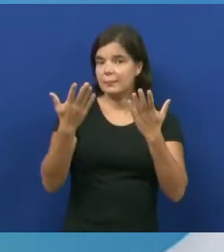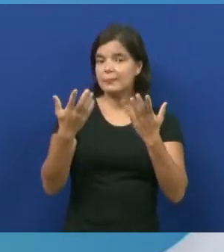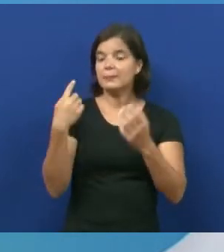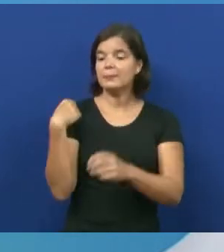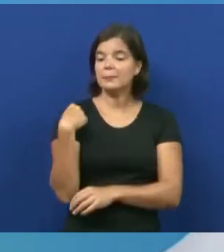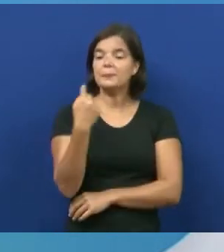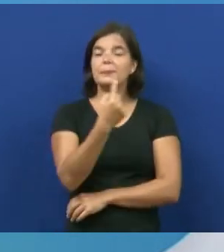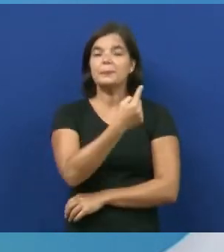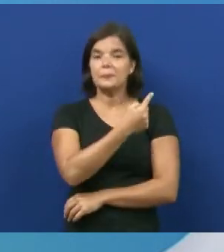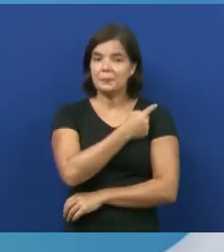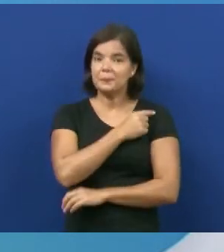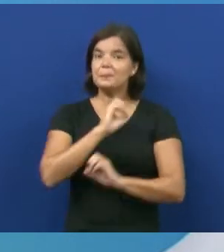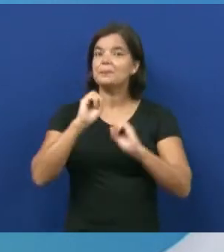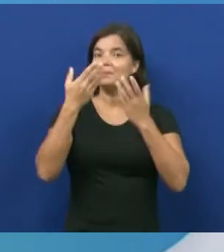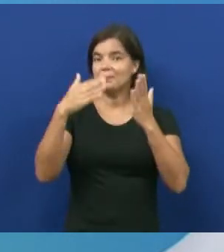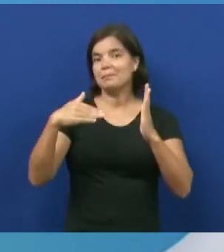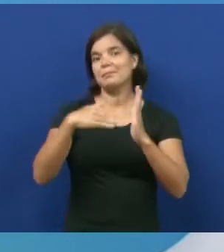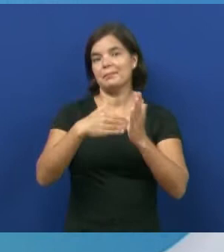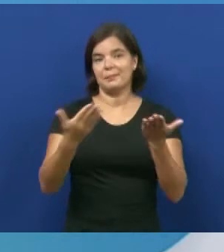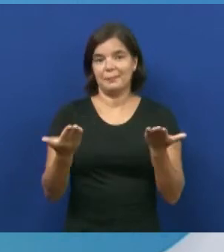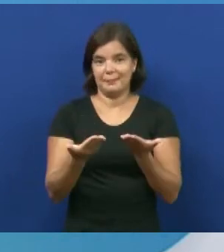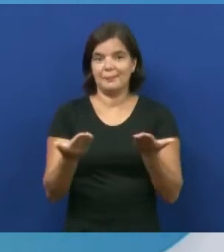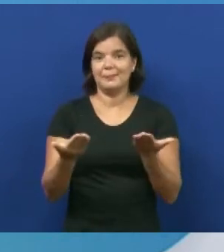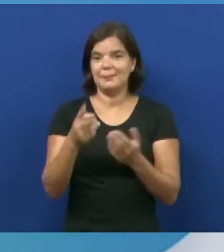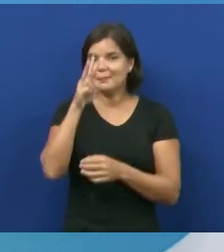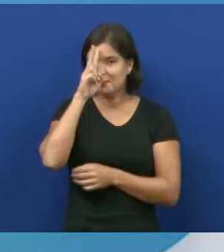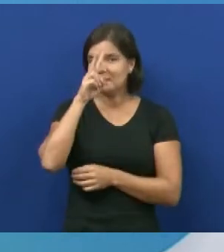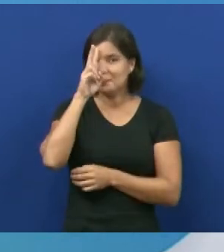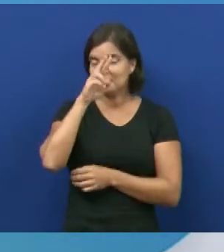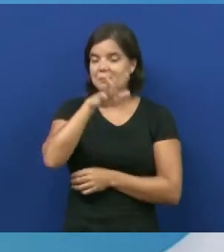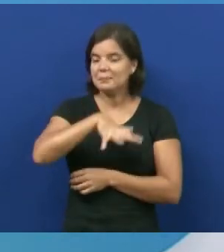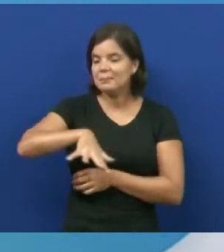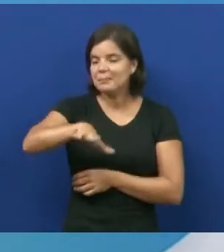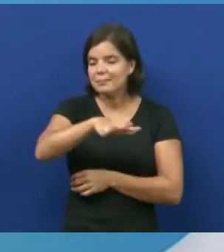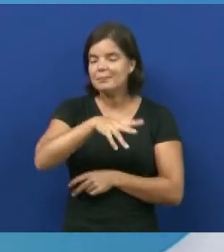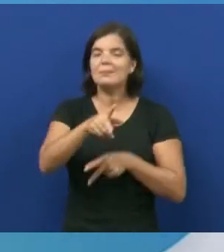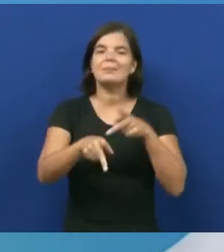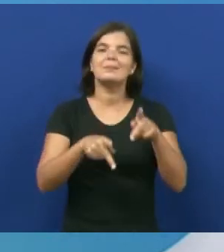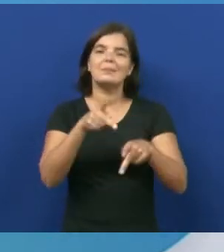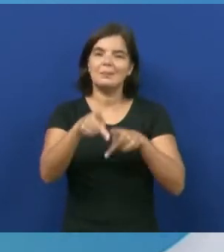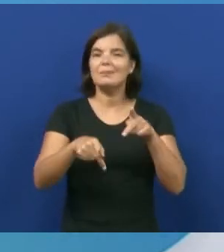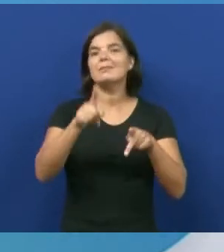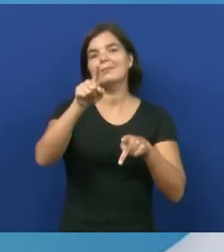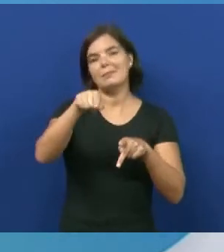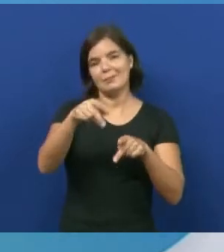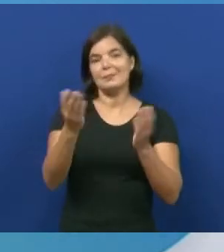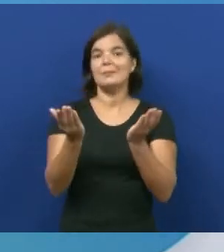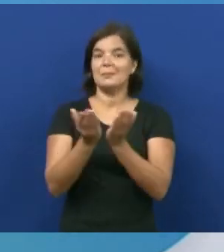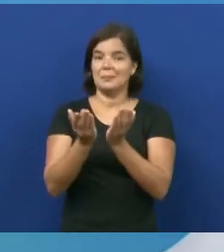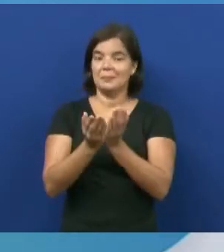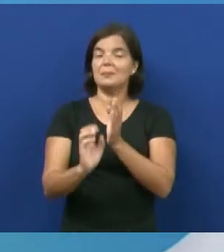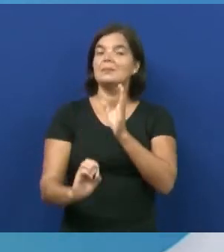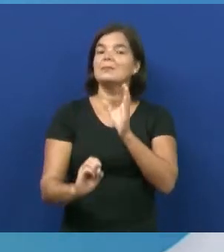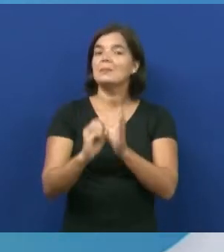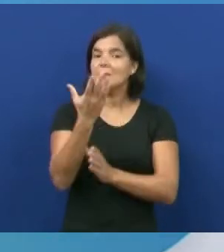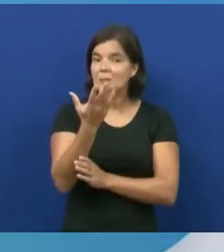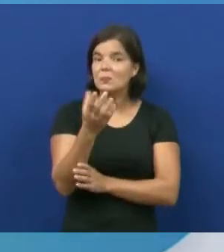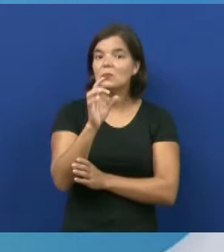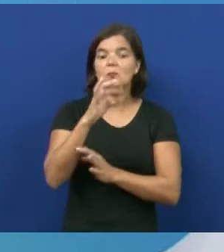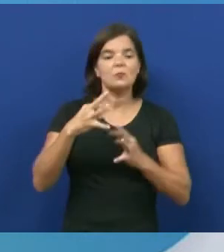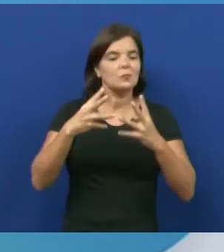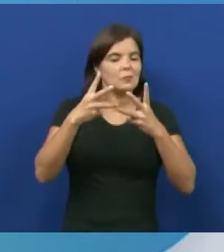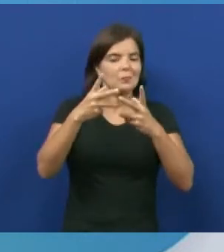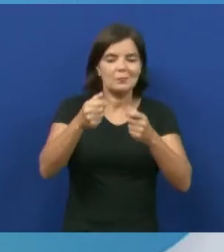que nós comemoramos até os dias de hoje. Lembrem-se que a maioria da nossa população é cristã e essa festa acontece